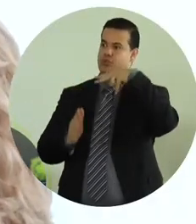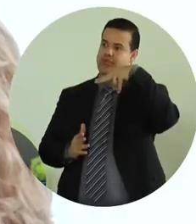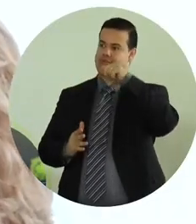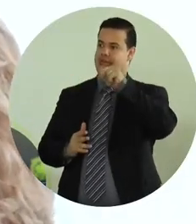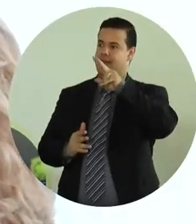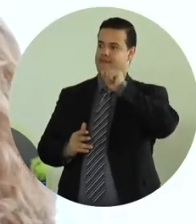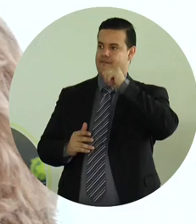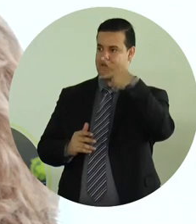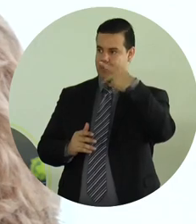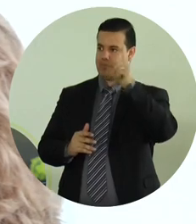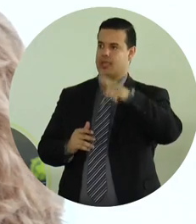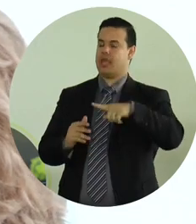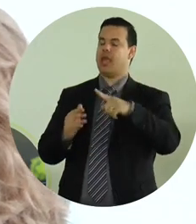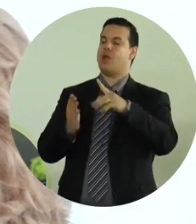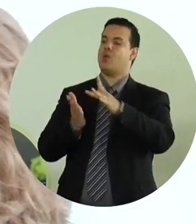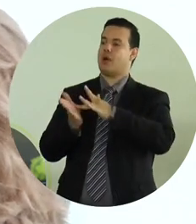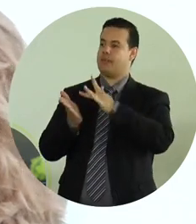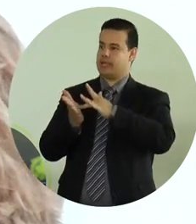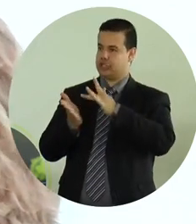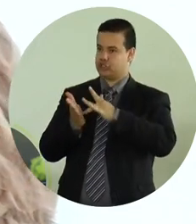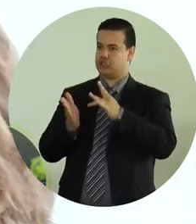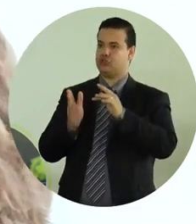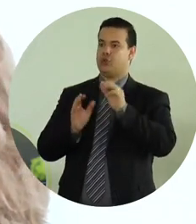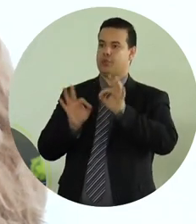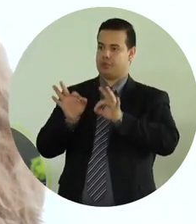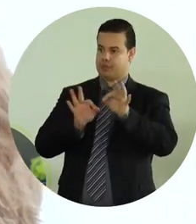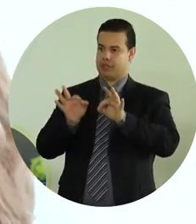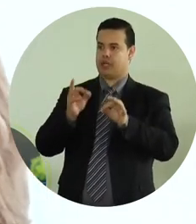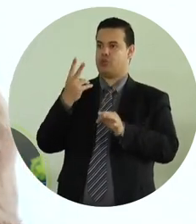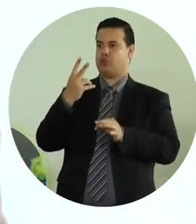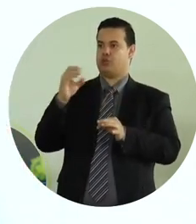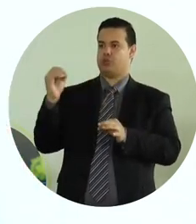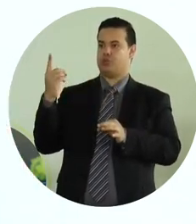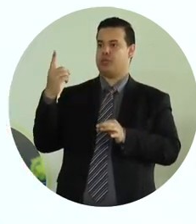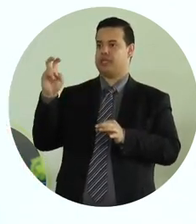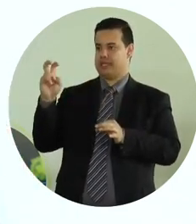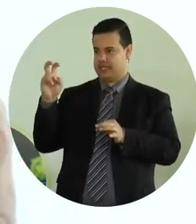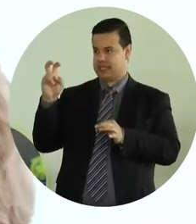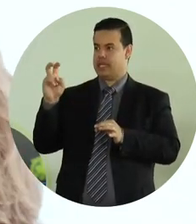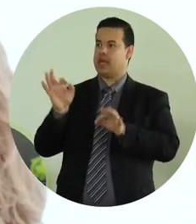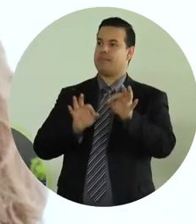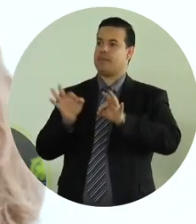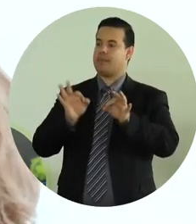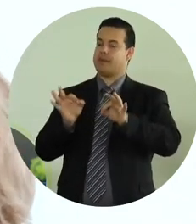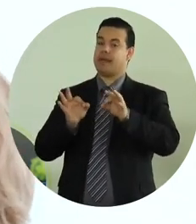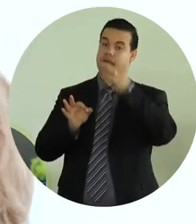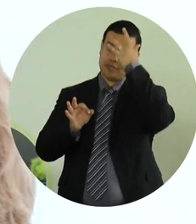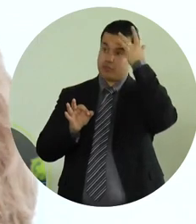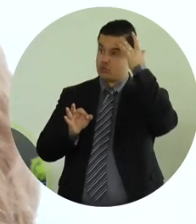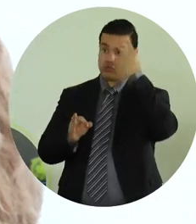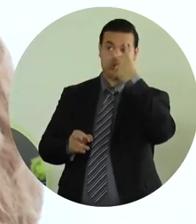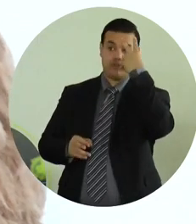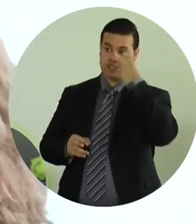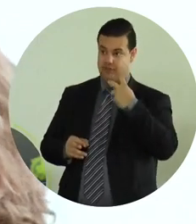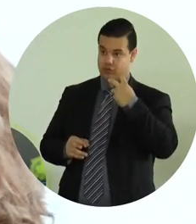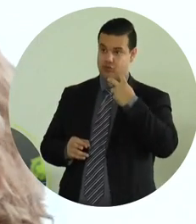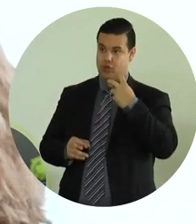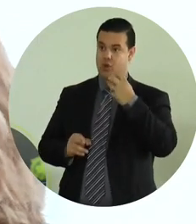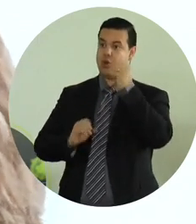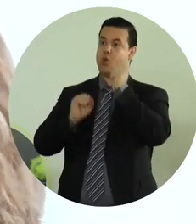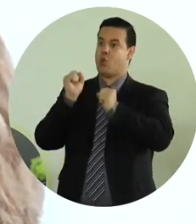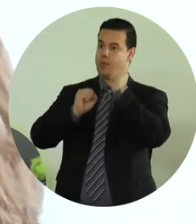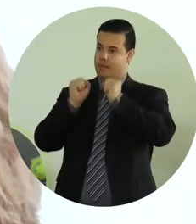aplicativo desenvolvido em 2015 para apoiar a locomoção de pessoas com deficiência visual no prédio da